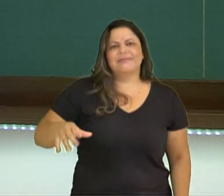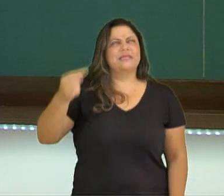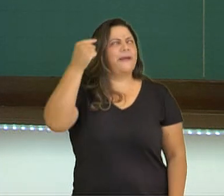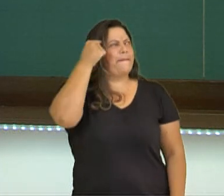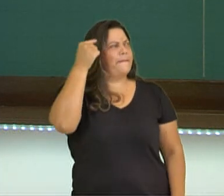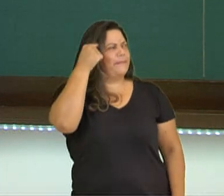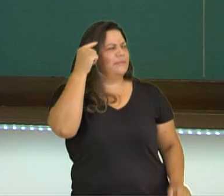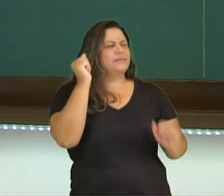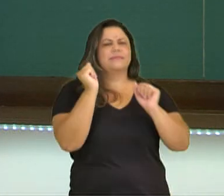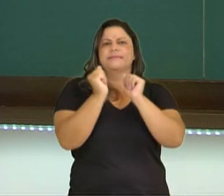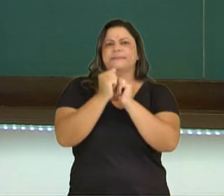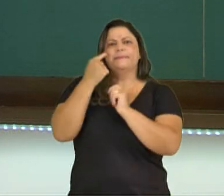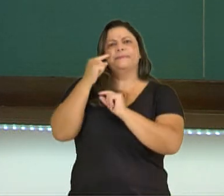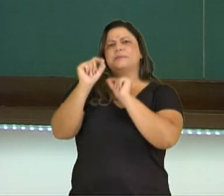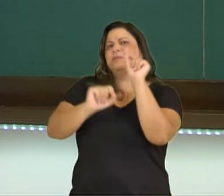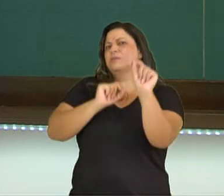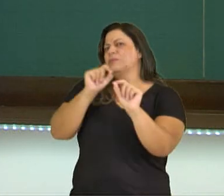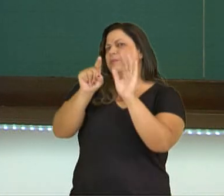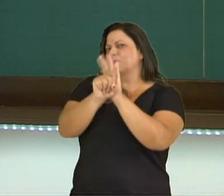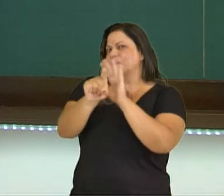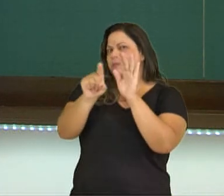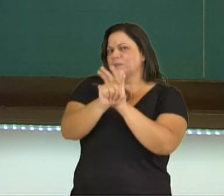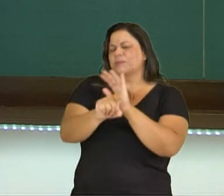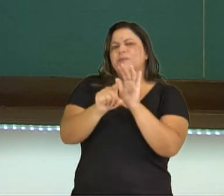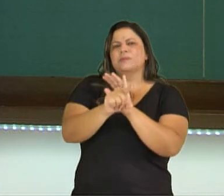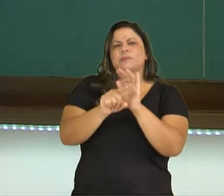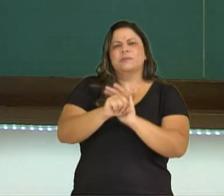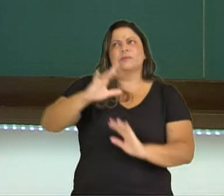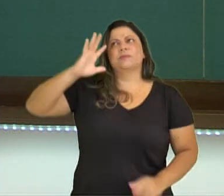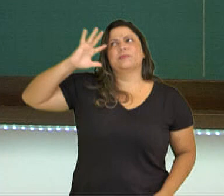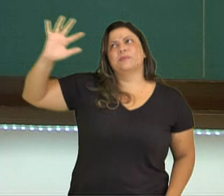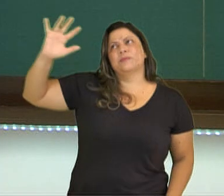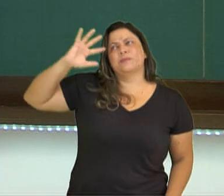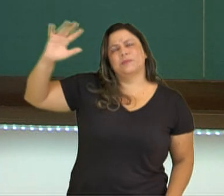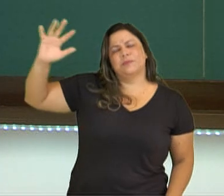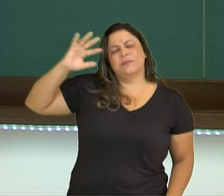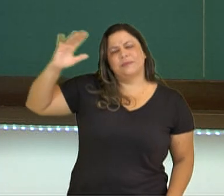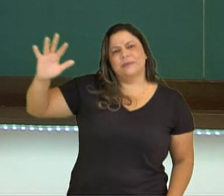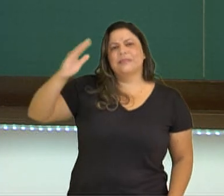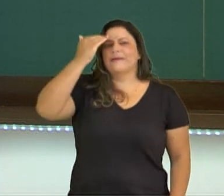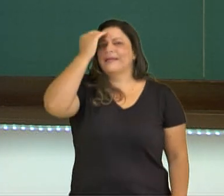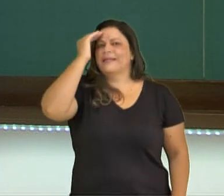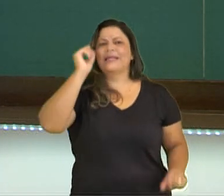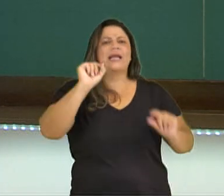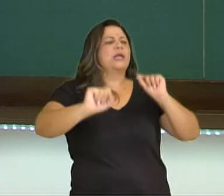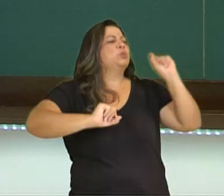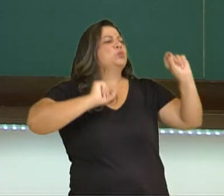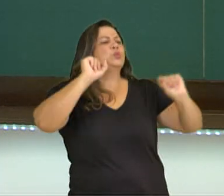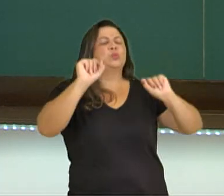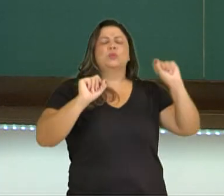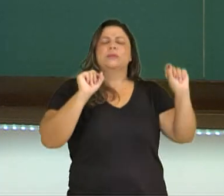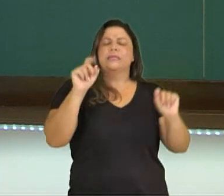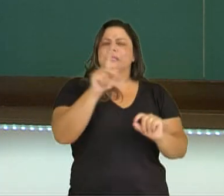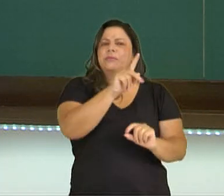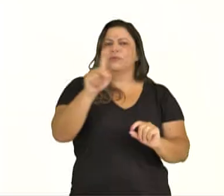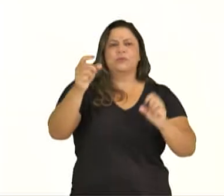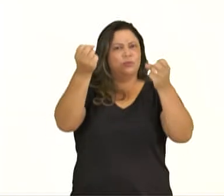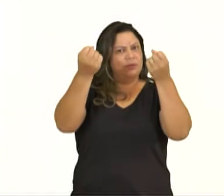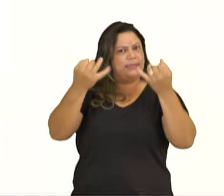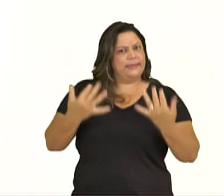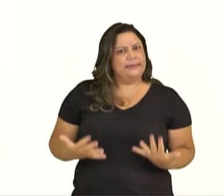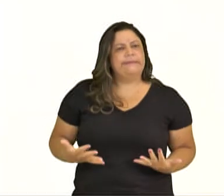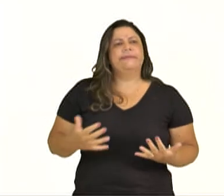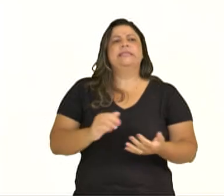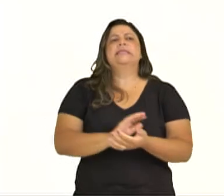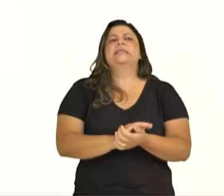que nós temos primeiro? Perguntinhas para a gente refletir, para ver se a gente entende o que é isso que a professora está falando. Então, primeiro